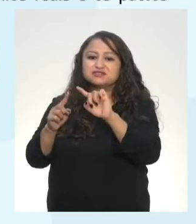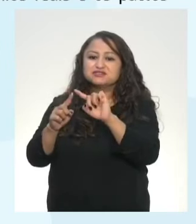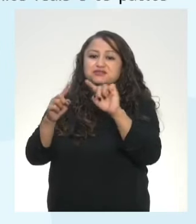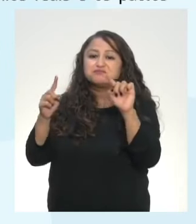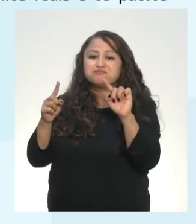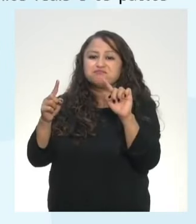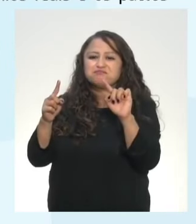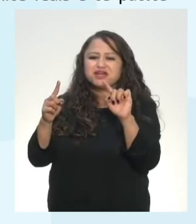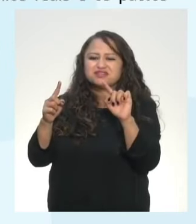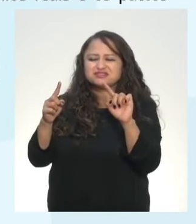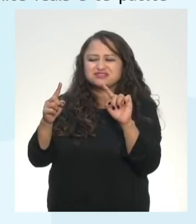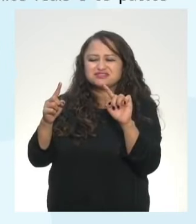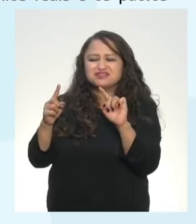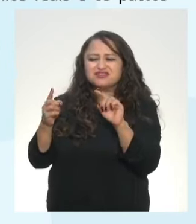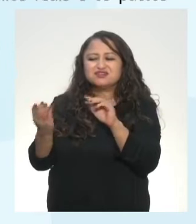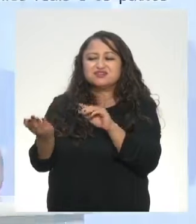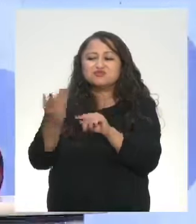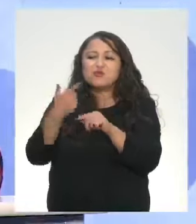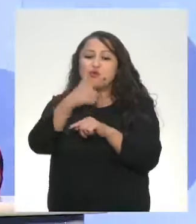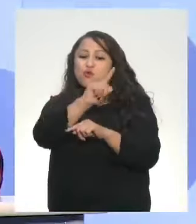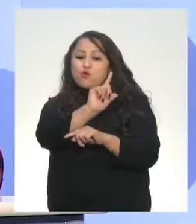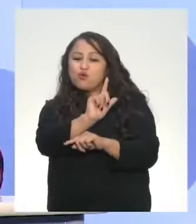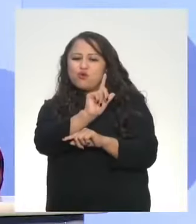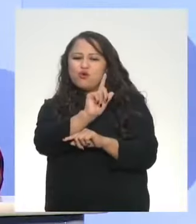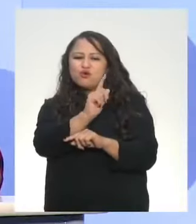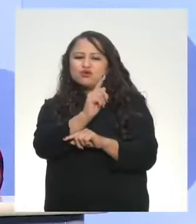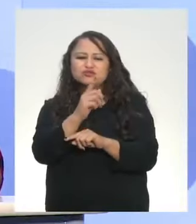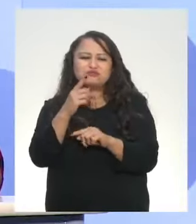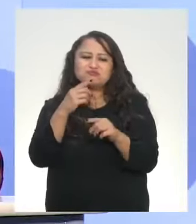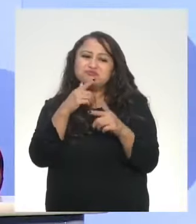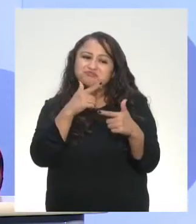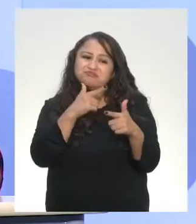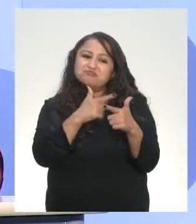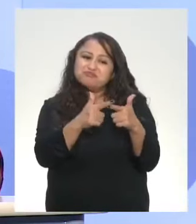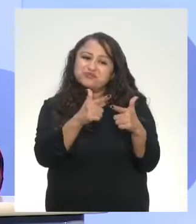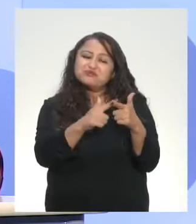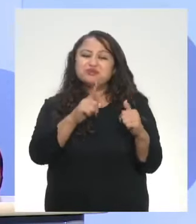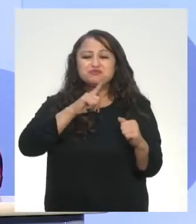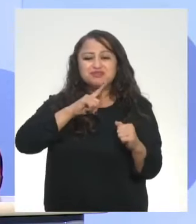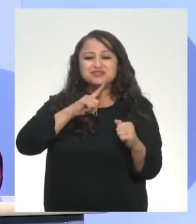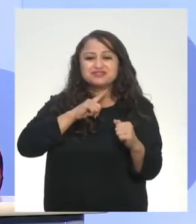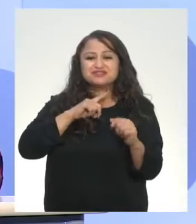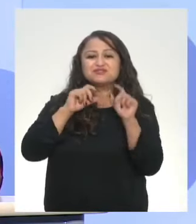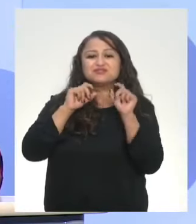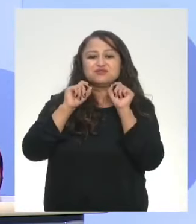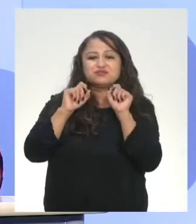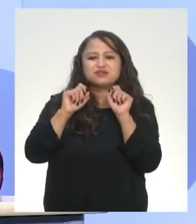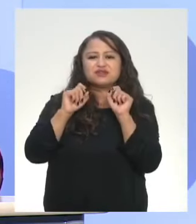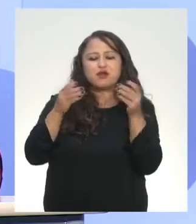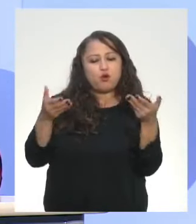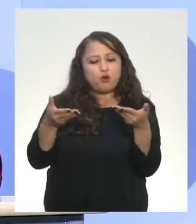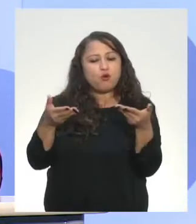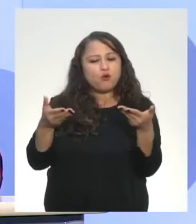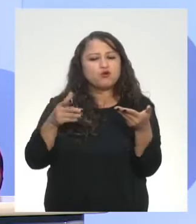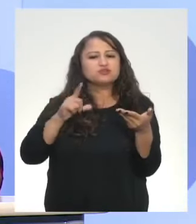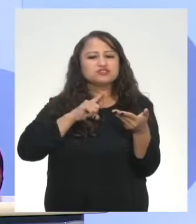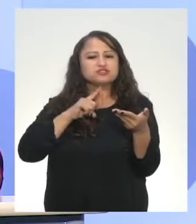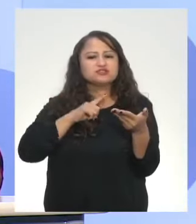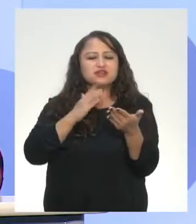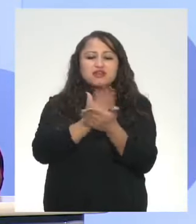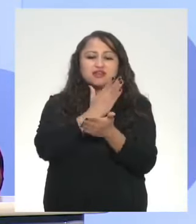da concorrência. E essa questão do protecionismo, ela existe ainda hoje em